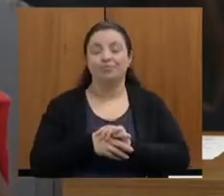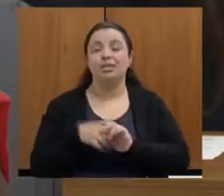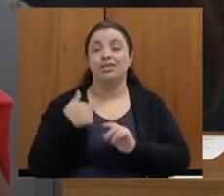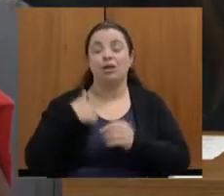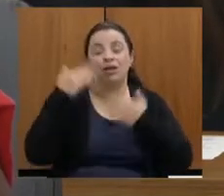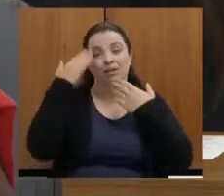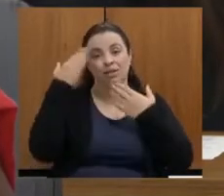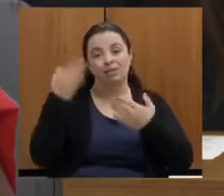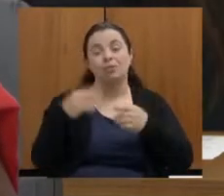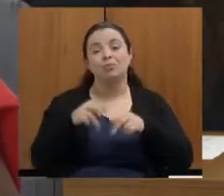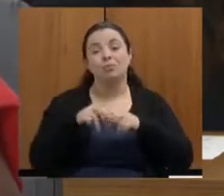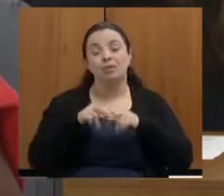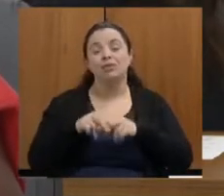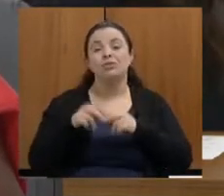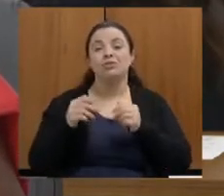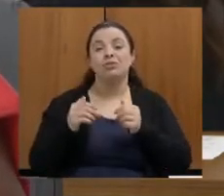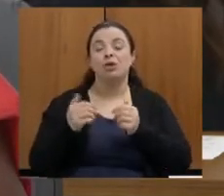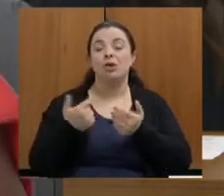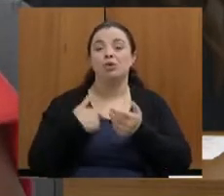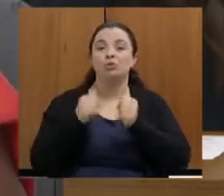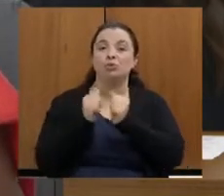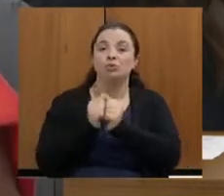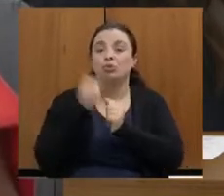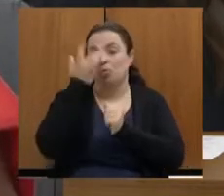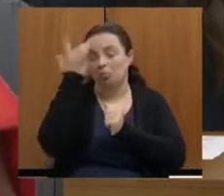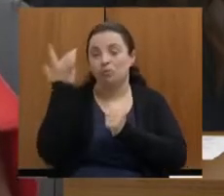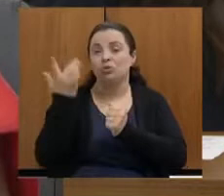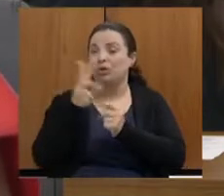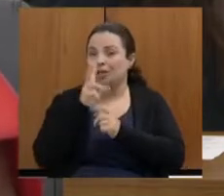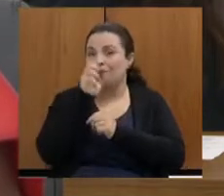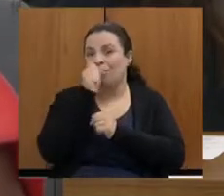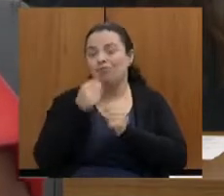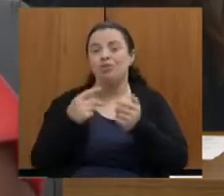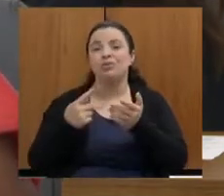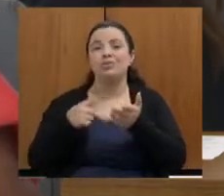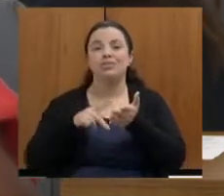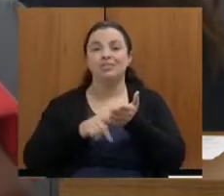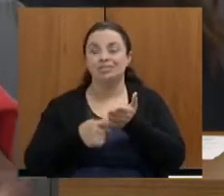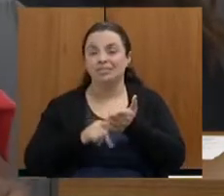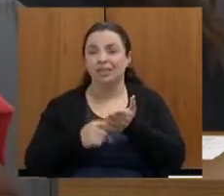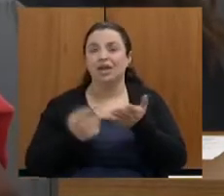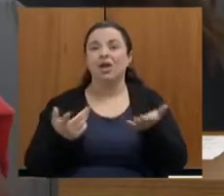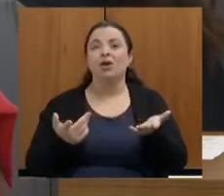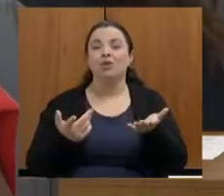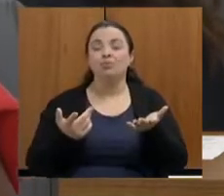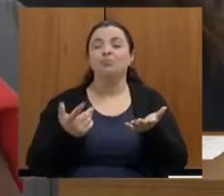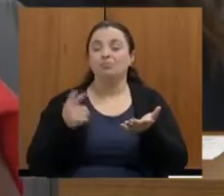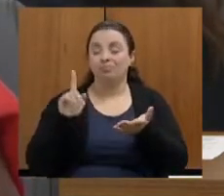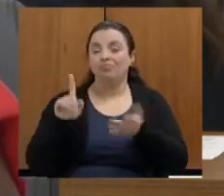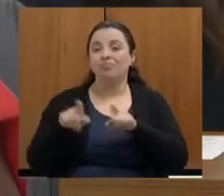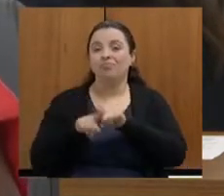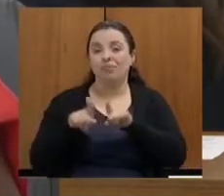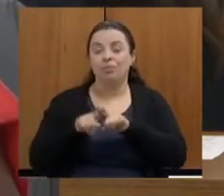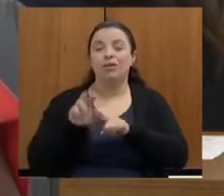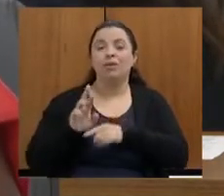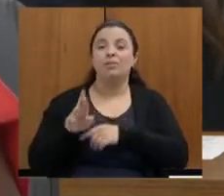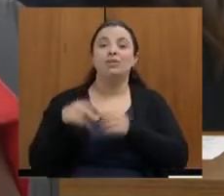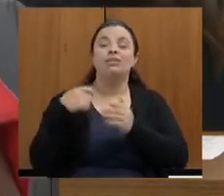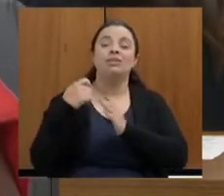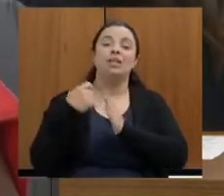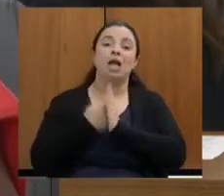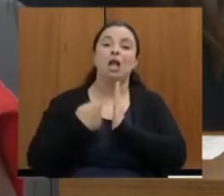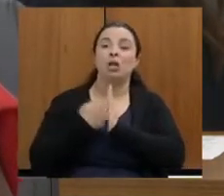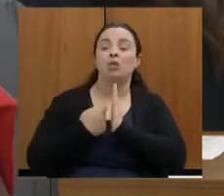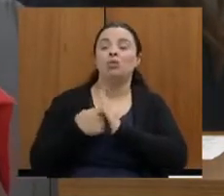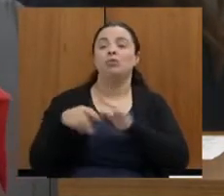uma força de luta sindical e já vem das lutas de nós mulheres né Isso é